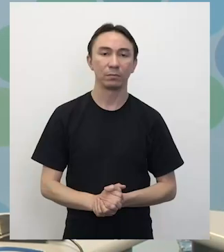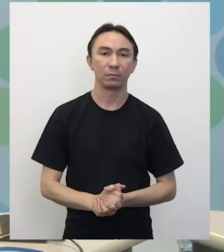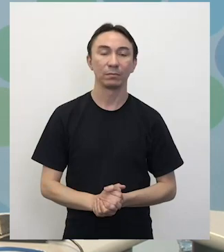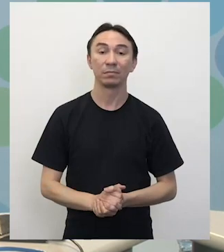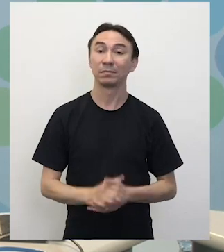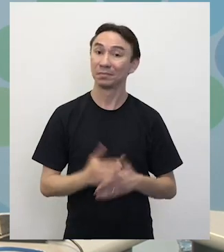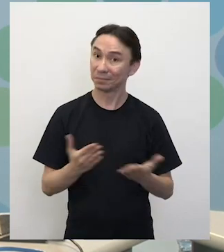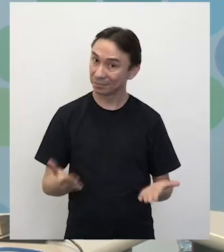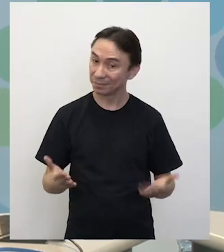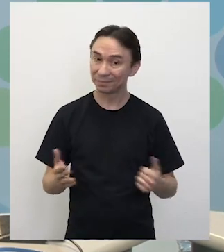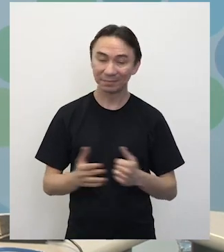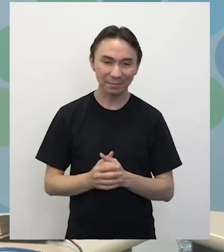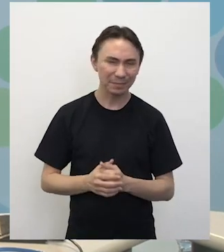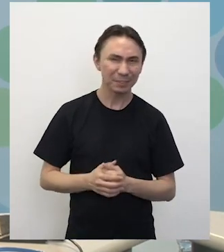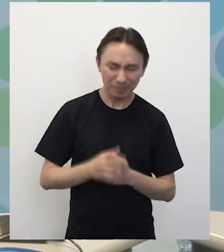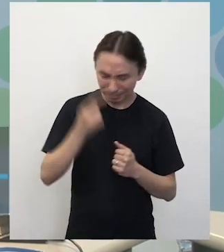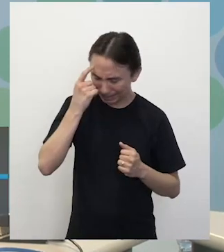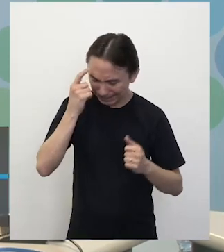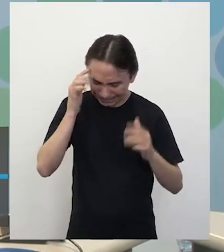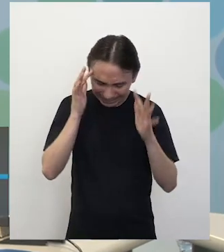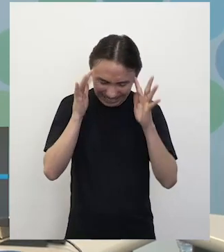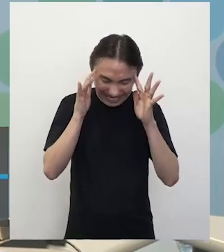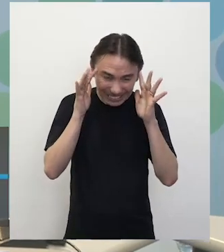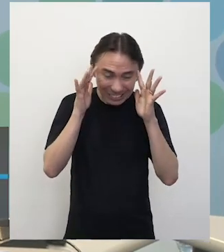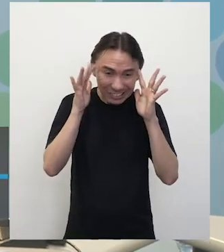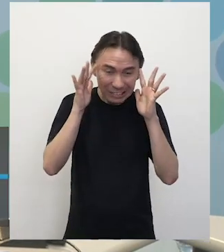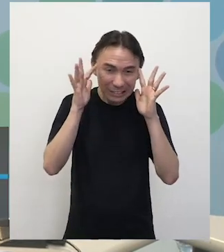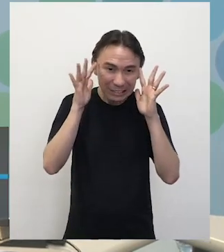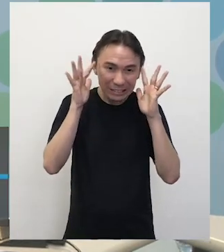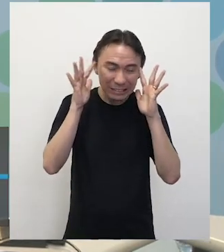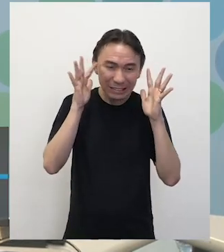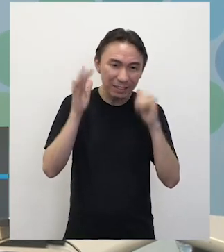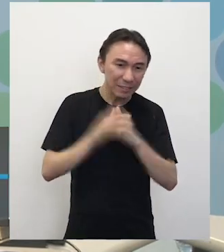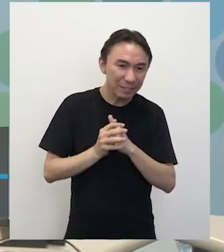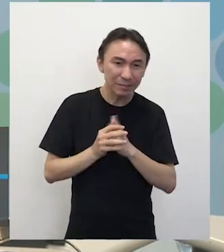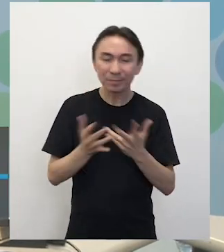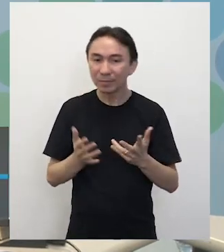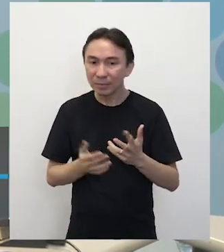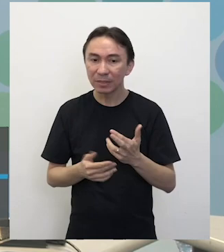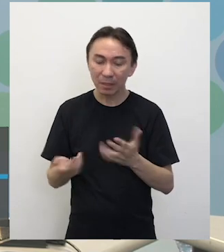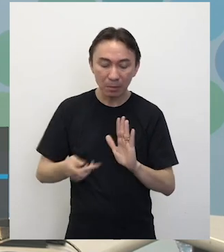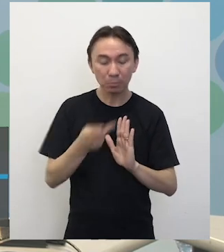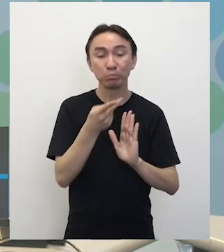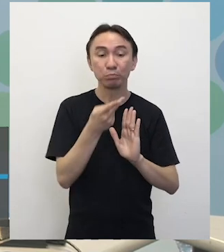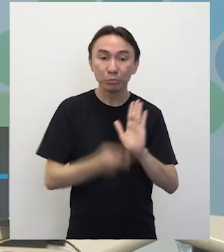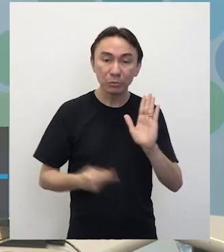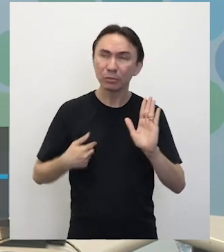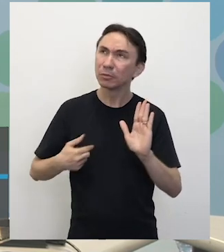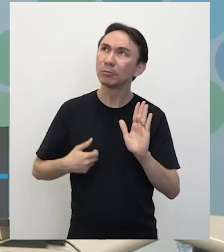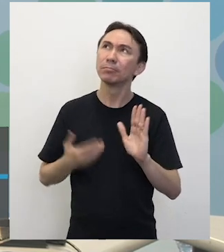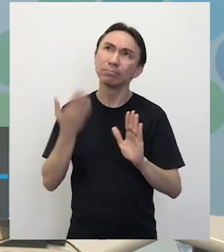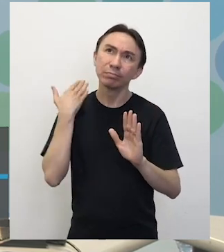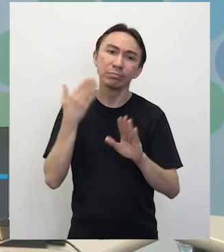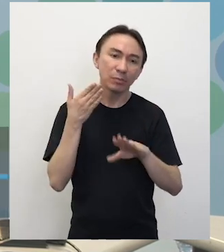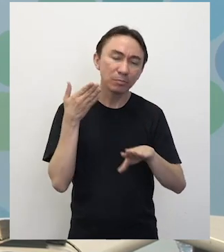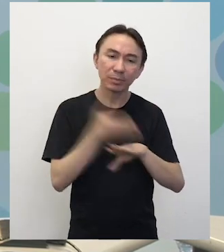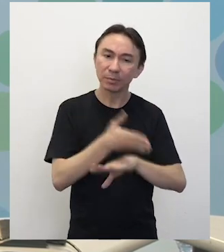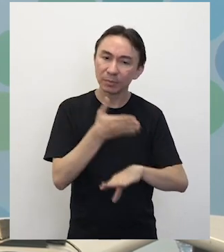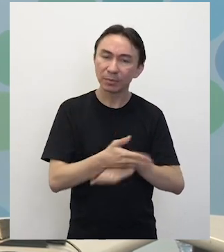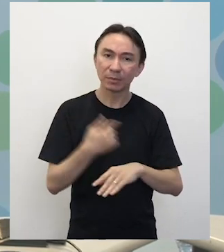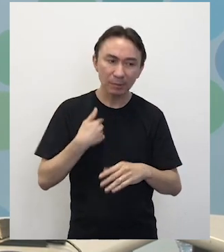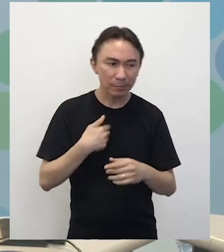Então, Cláudia, deixa eu pensar aqui comigo quais foram os projetos que eu participei e a gente pode fazer uma